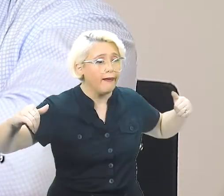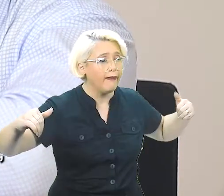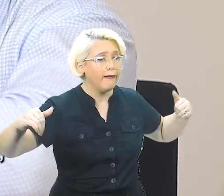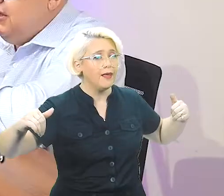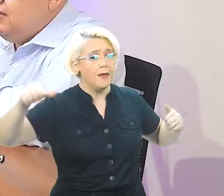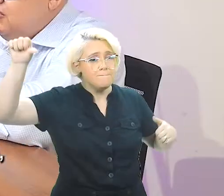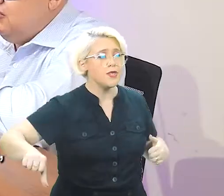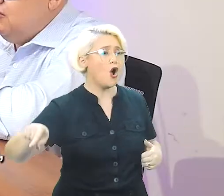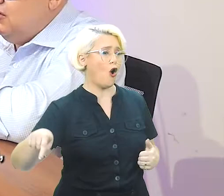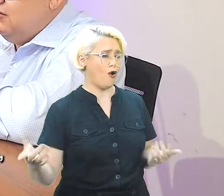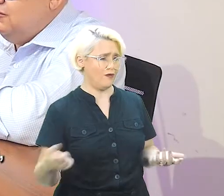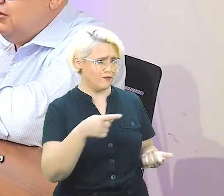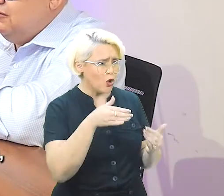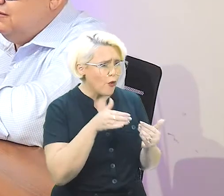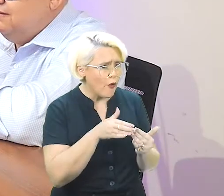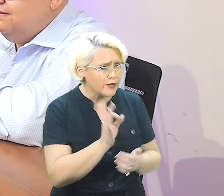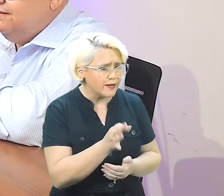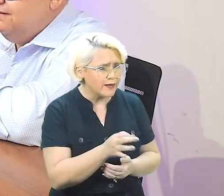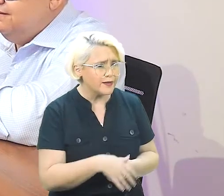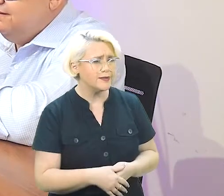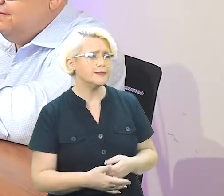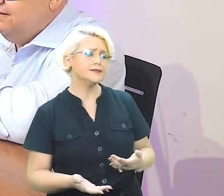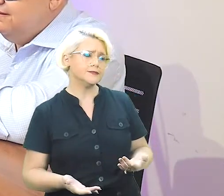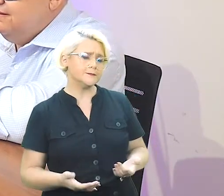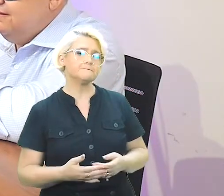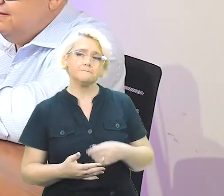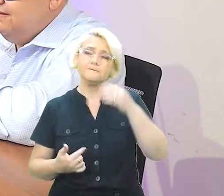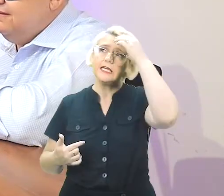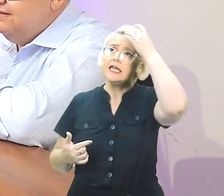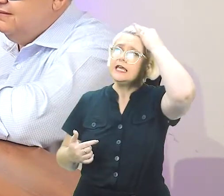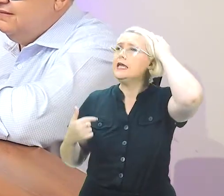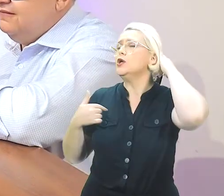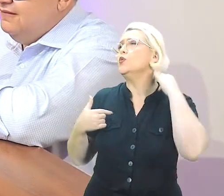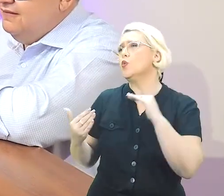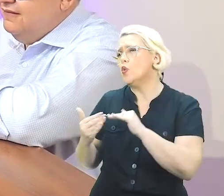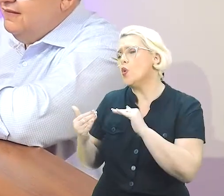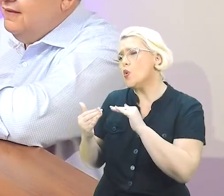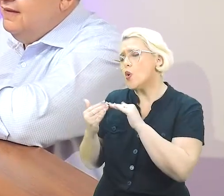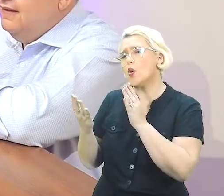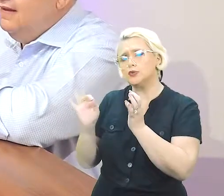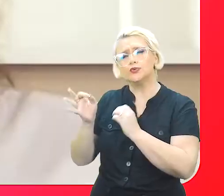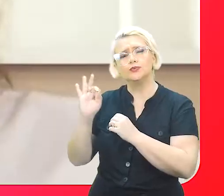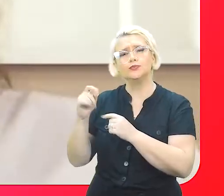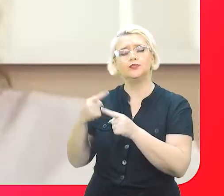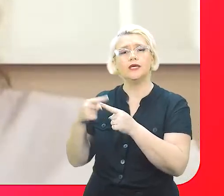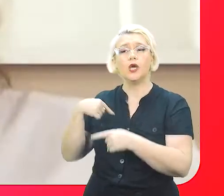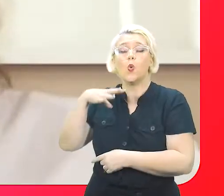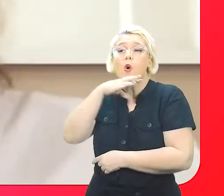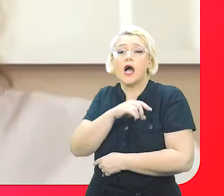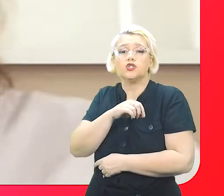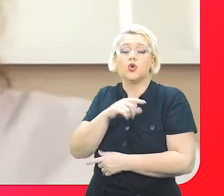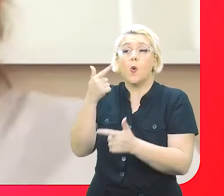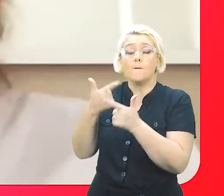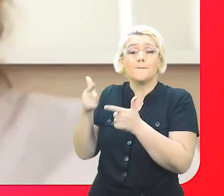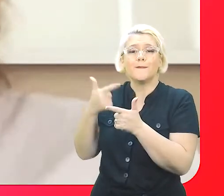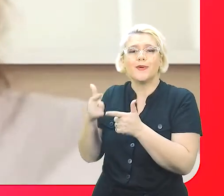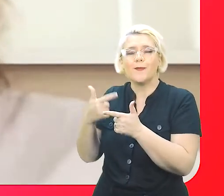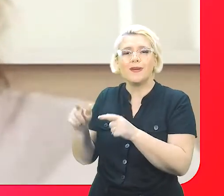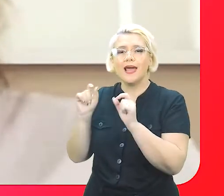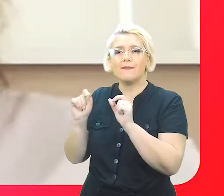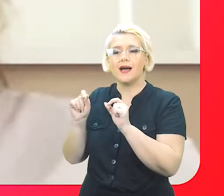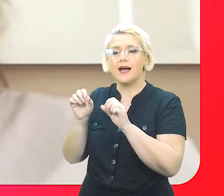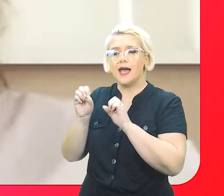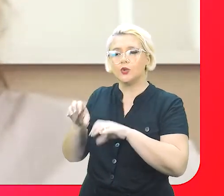muito mais excludente. A senhora concorda comigo? Eu concordo, porque eu acho que o problema